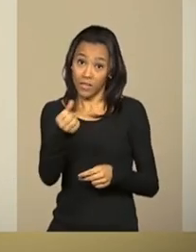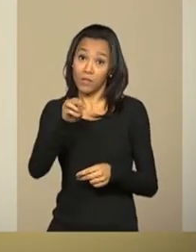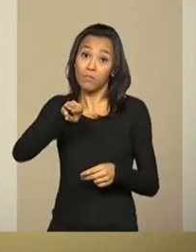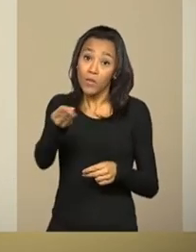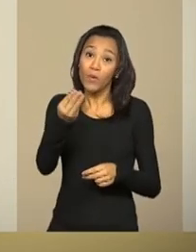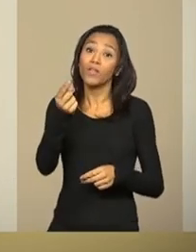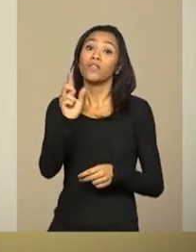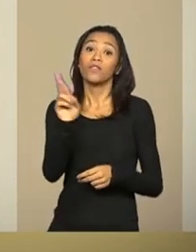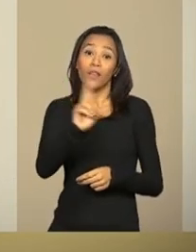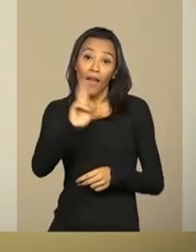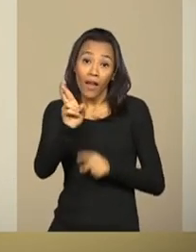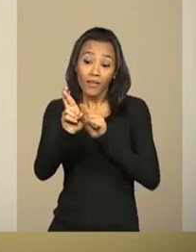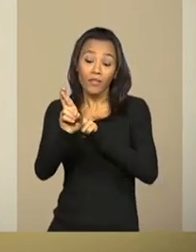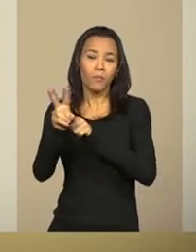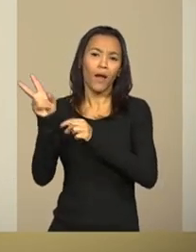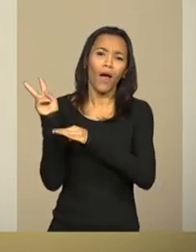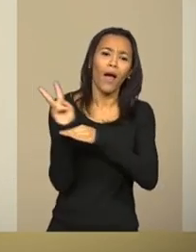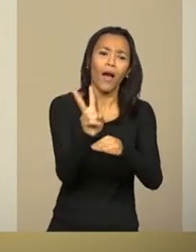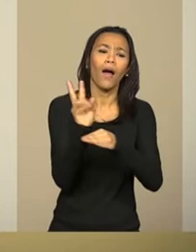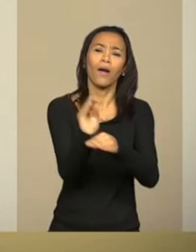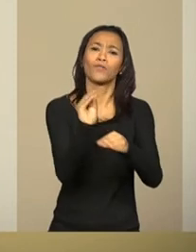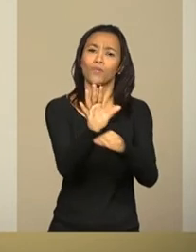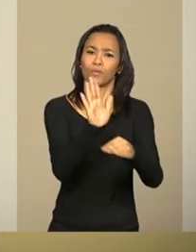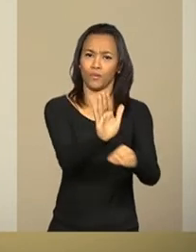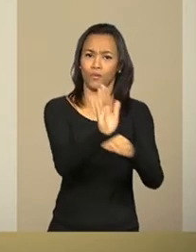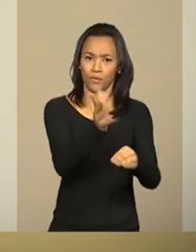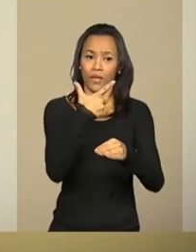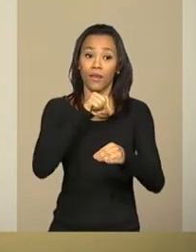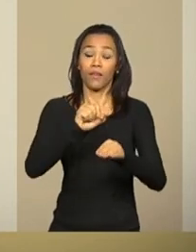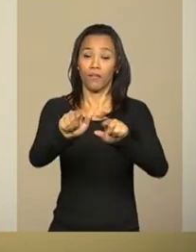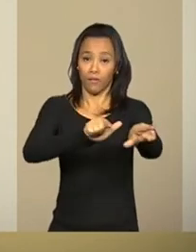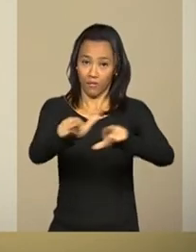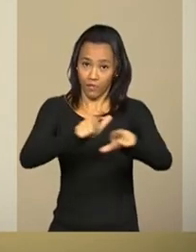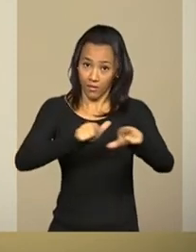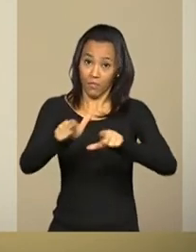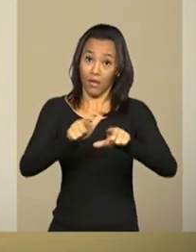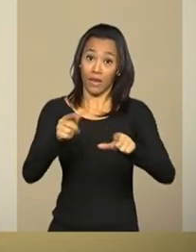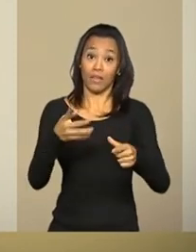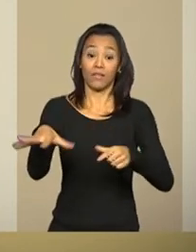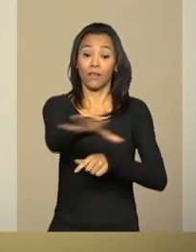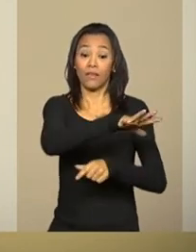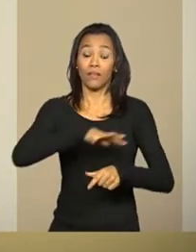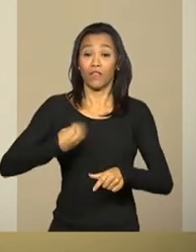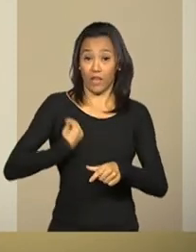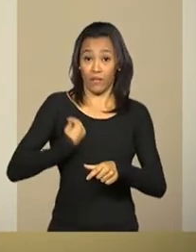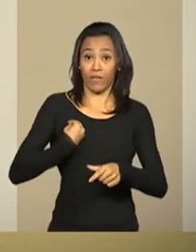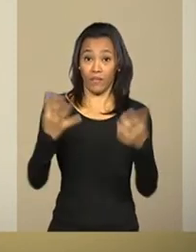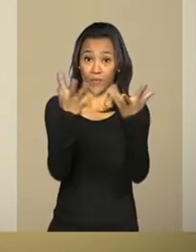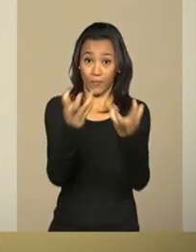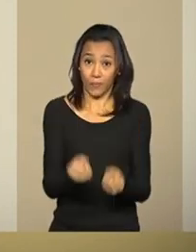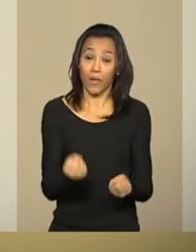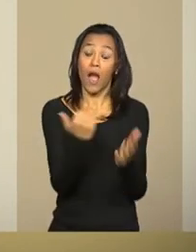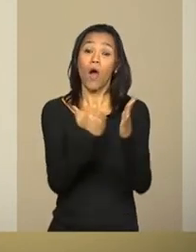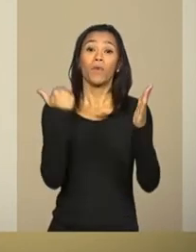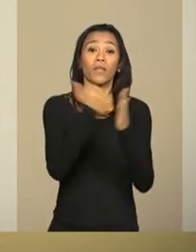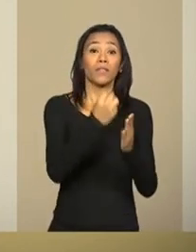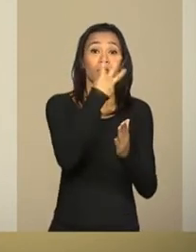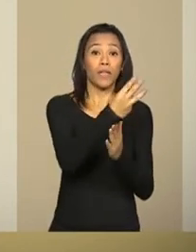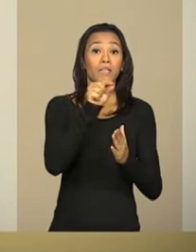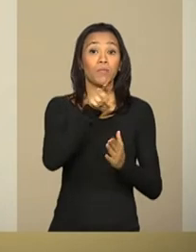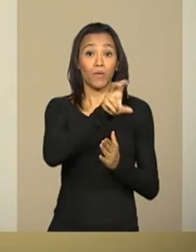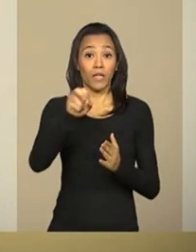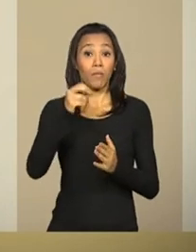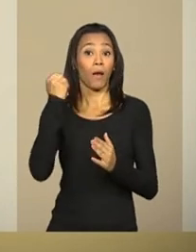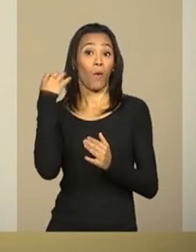R$4,6 bilhões para financiar o custeio e os investimentos dos produtores do semiárido. Aumentamos de R$ 3.500 para